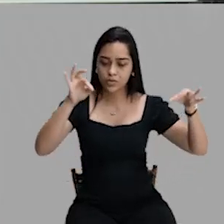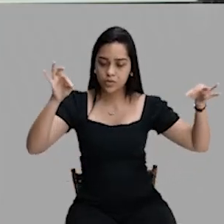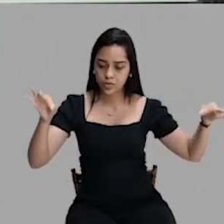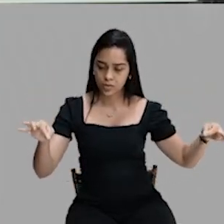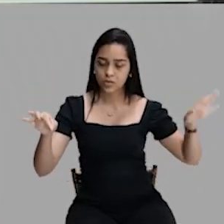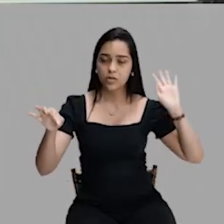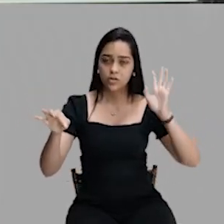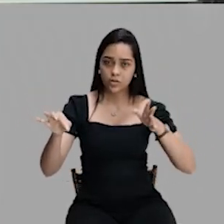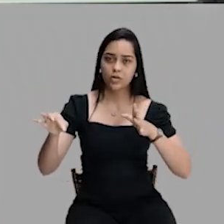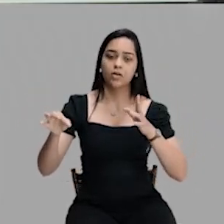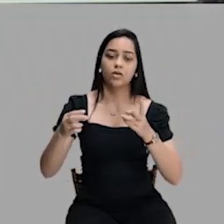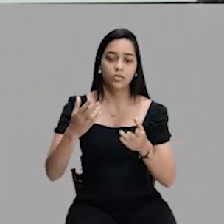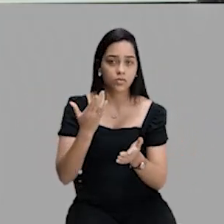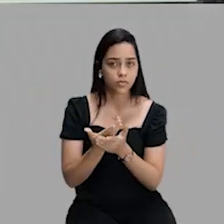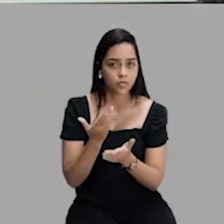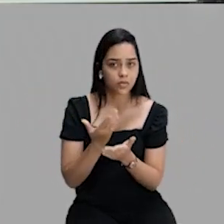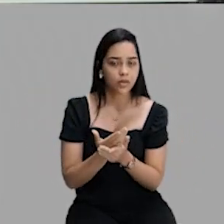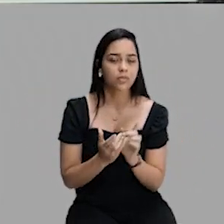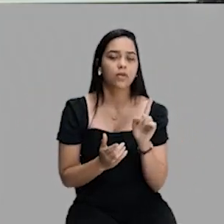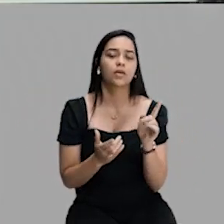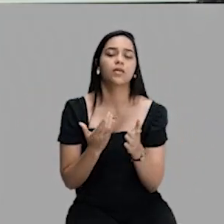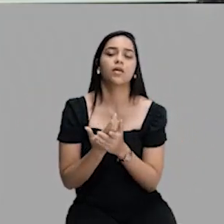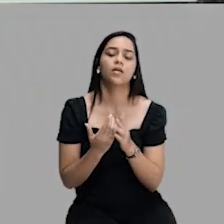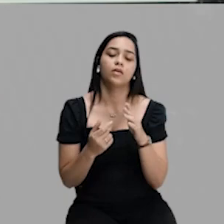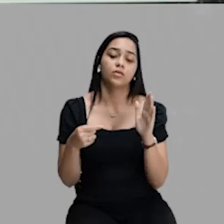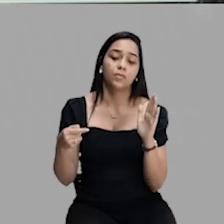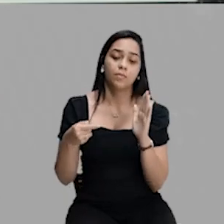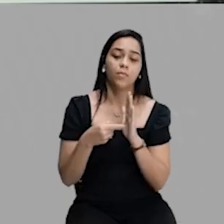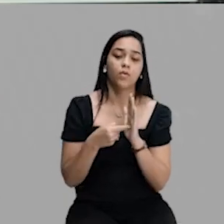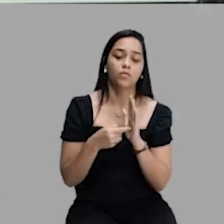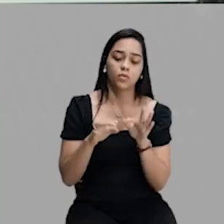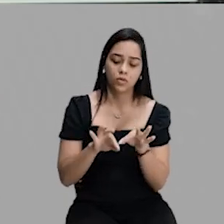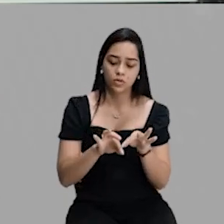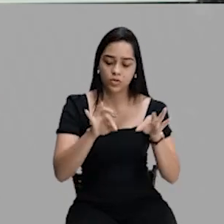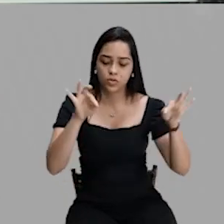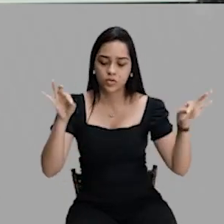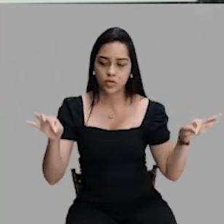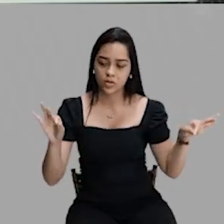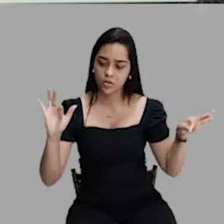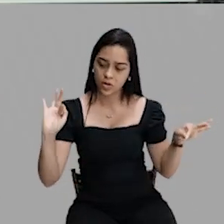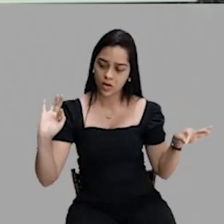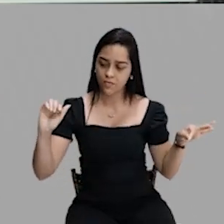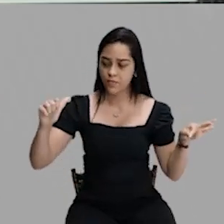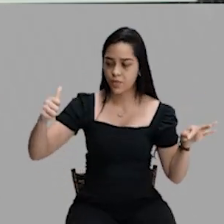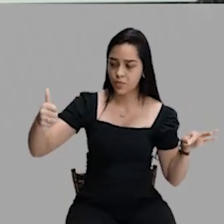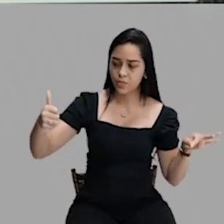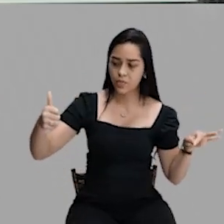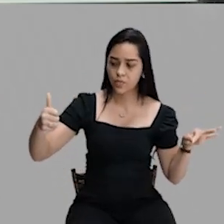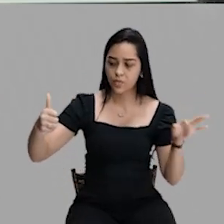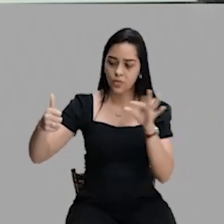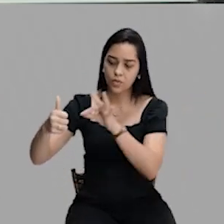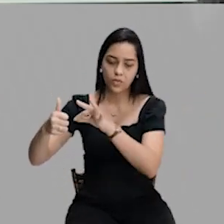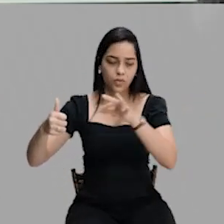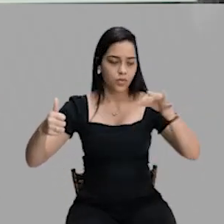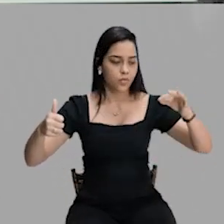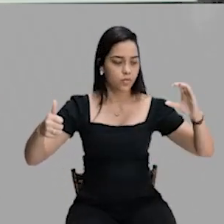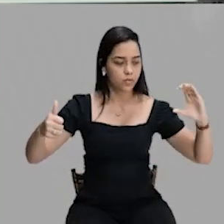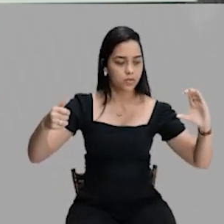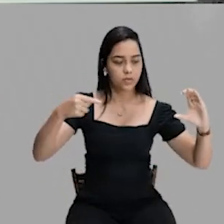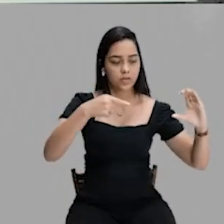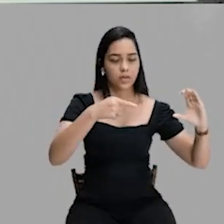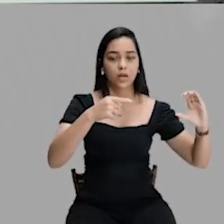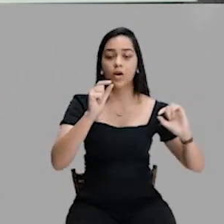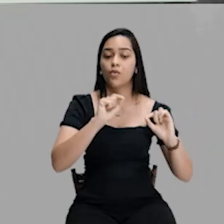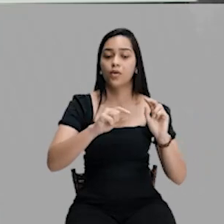né? Nós já vimos isso aí lá na aula de ponto. Então, a distância de F1 para o centro C vai